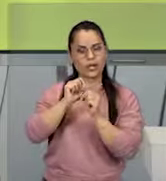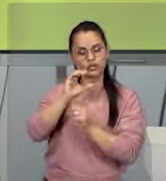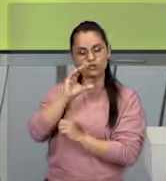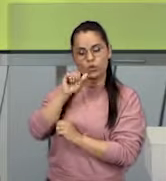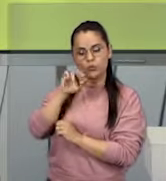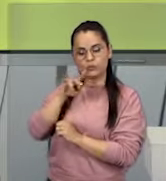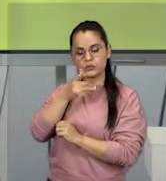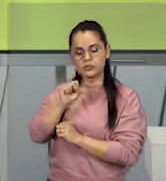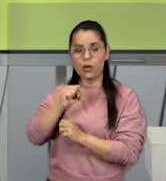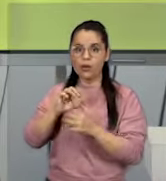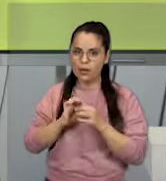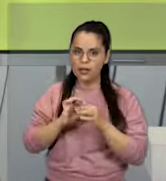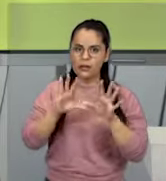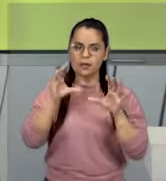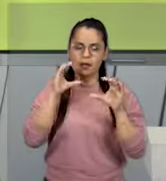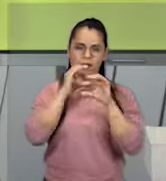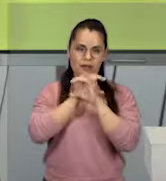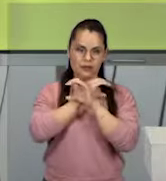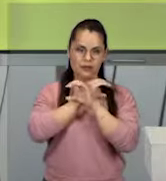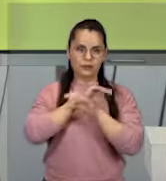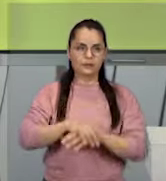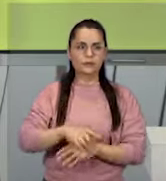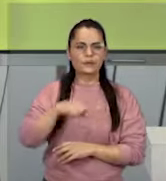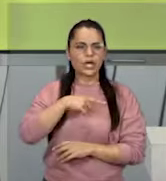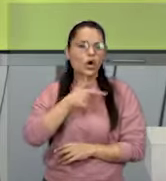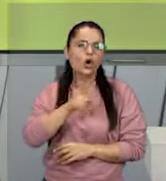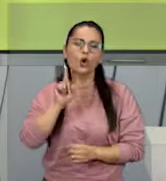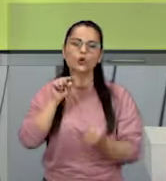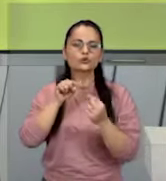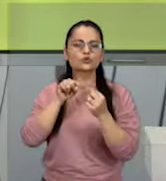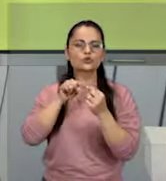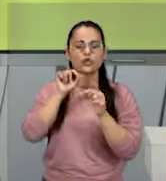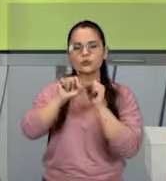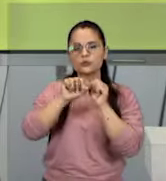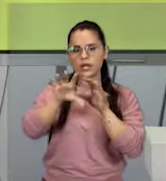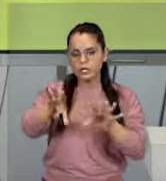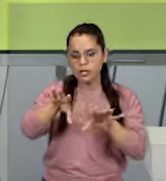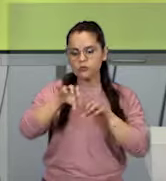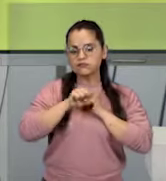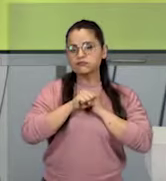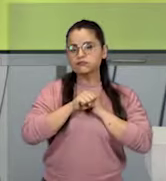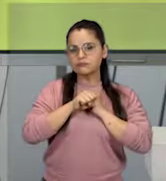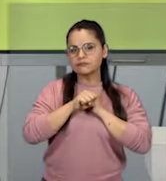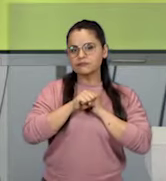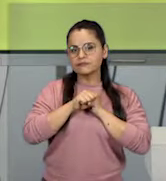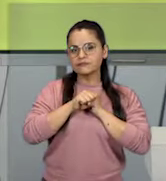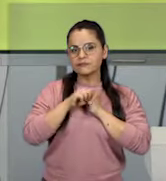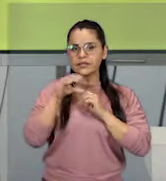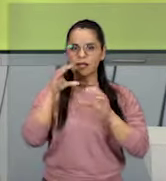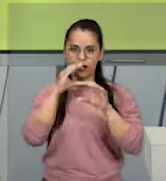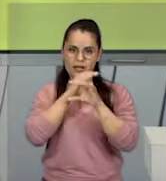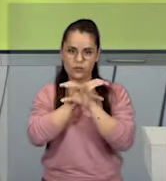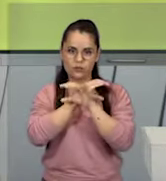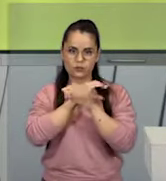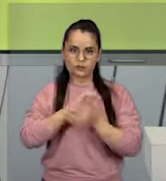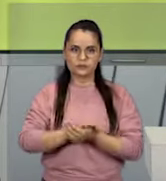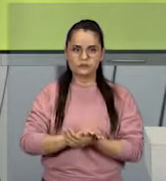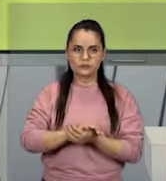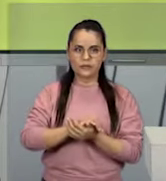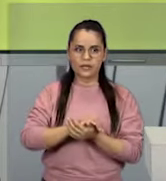exotérmica libera muito calor nós temos outro tipo de relação as funções da pele as reações onde absorvem calor com